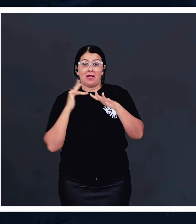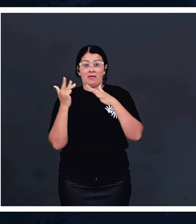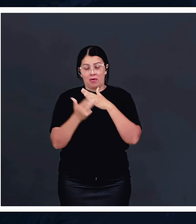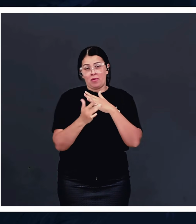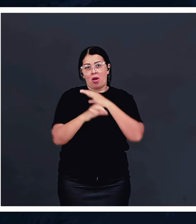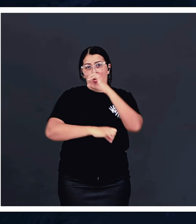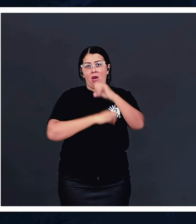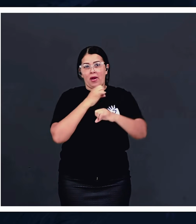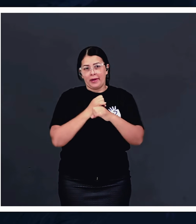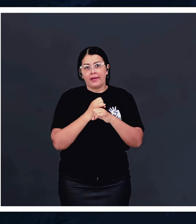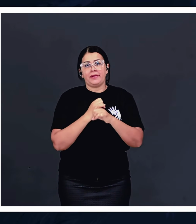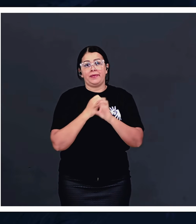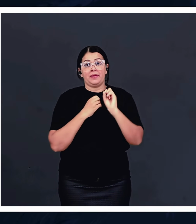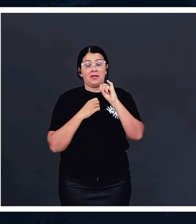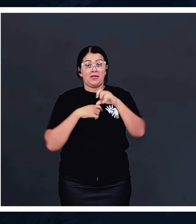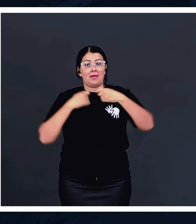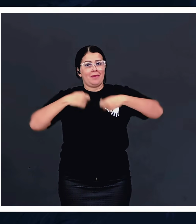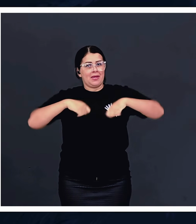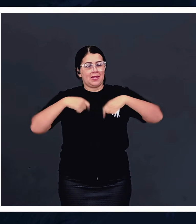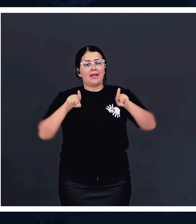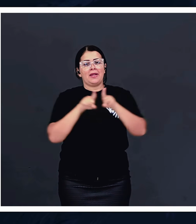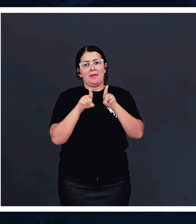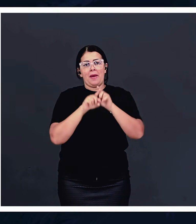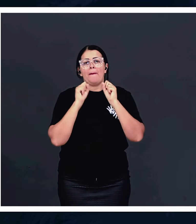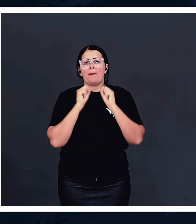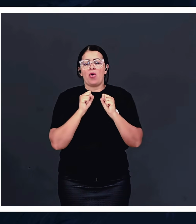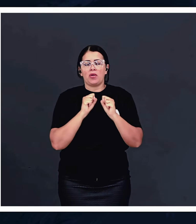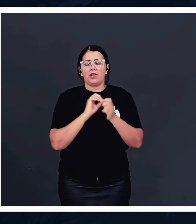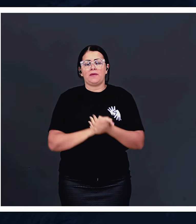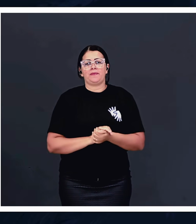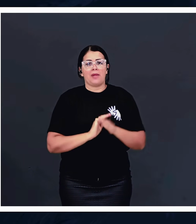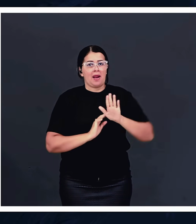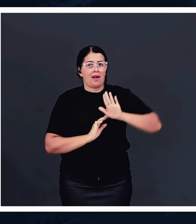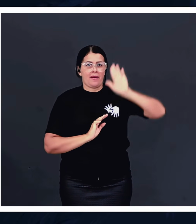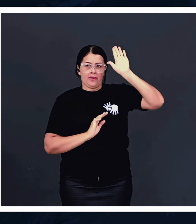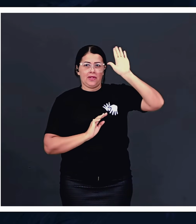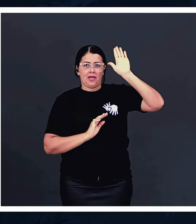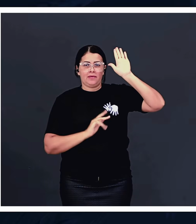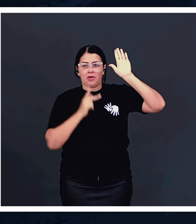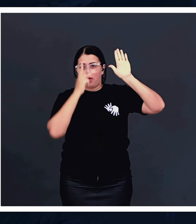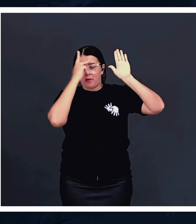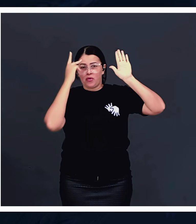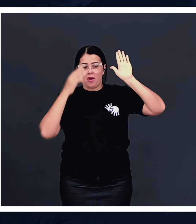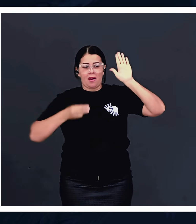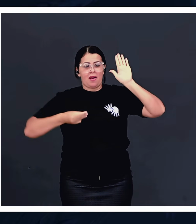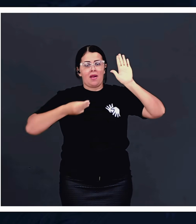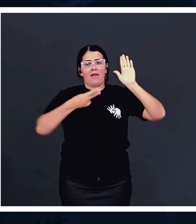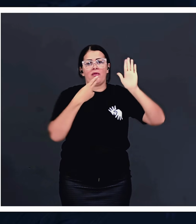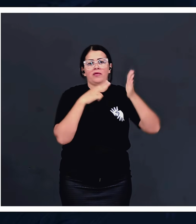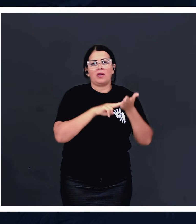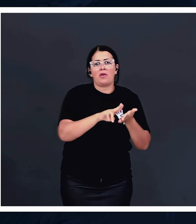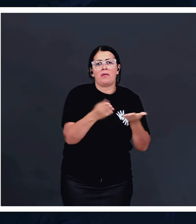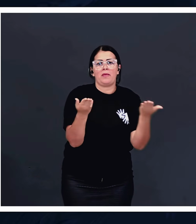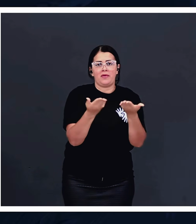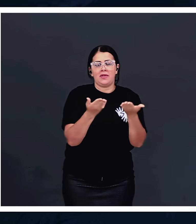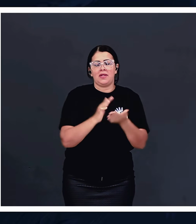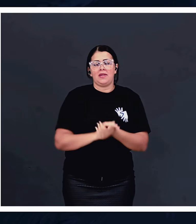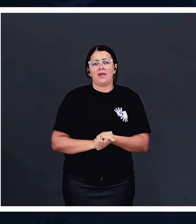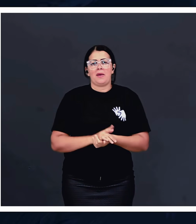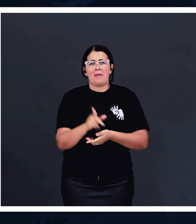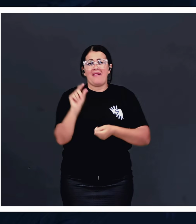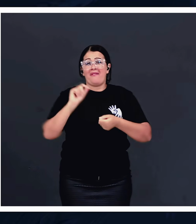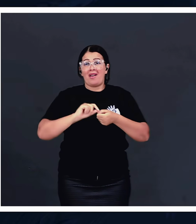online. Se você precisar, você pode estender a mão que um dos irmãos leva o envelope para você. Mas faça isso de